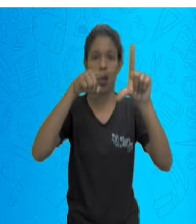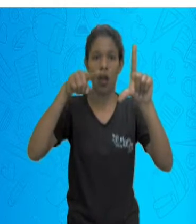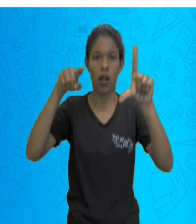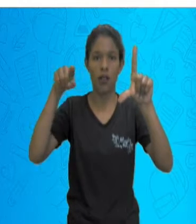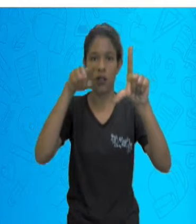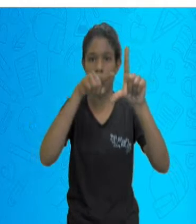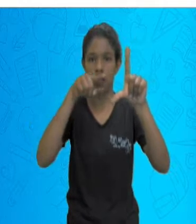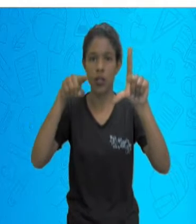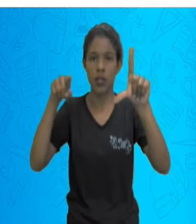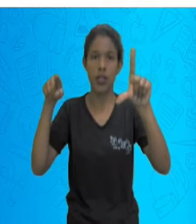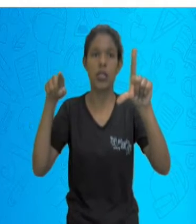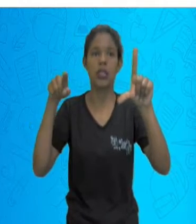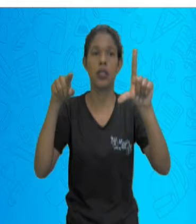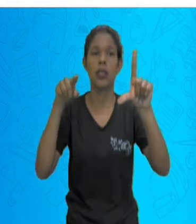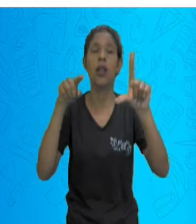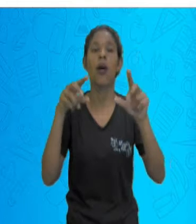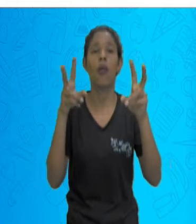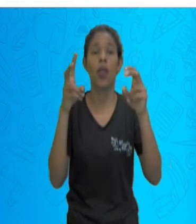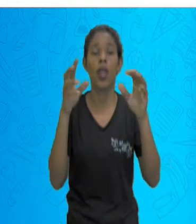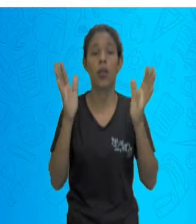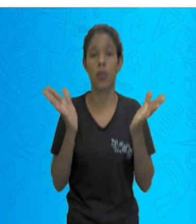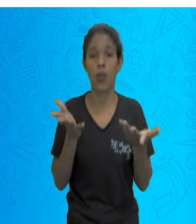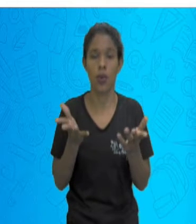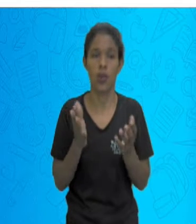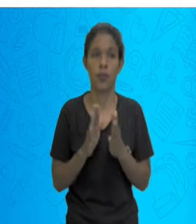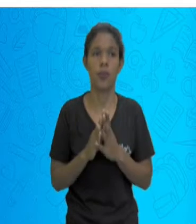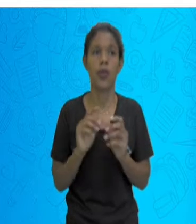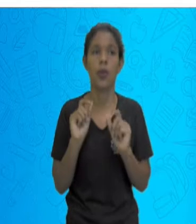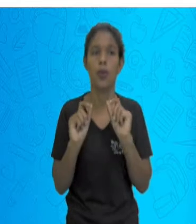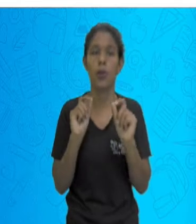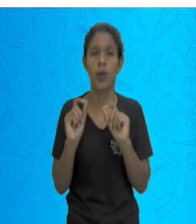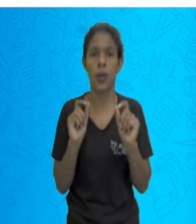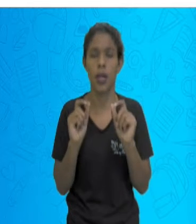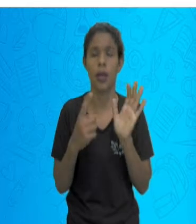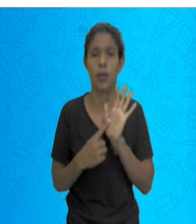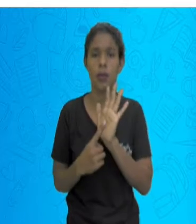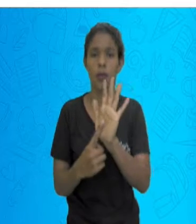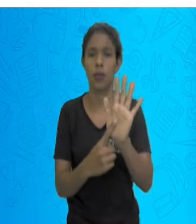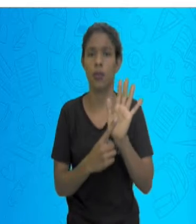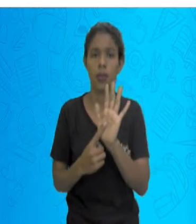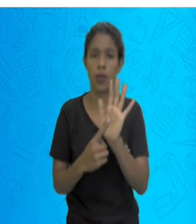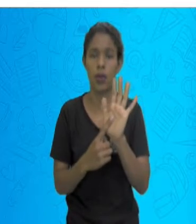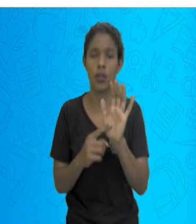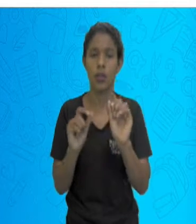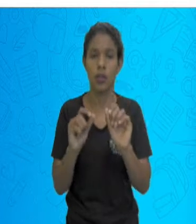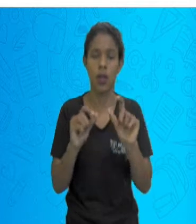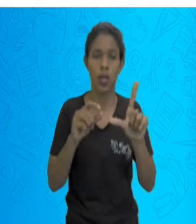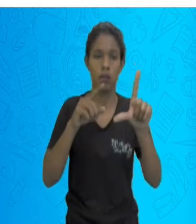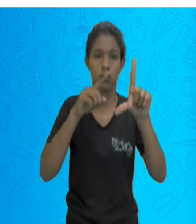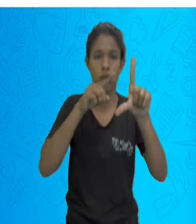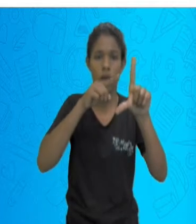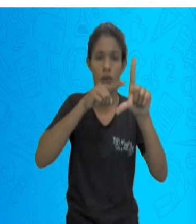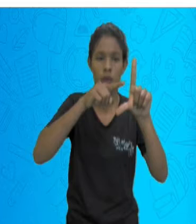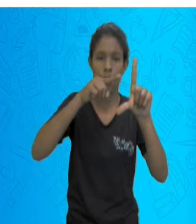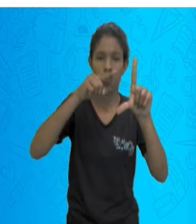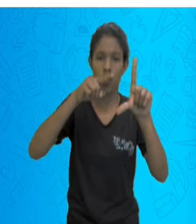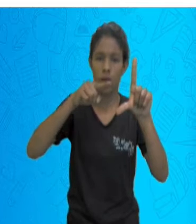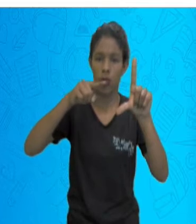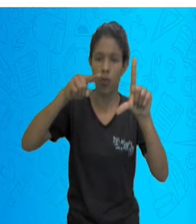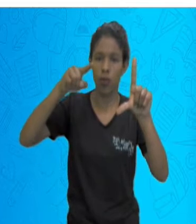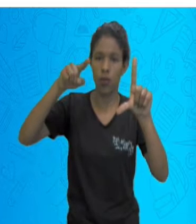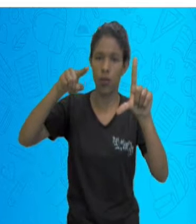tema hoje. O gráfico de linha mostra a trajetória da variação dos dados de acordo